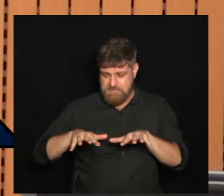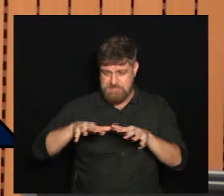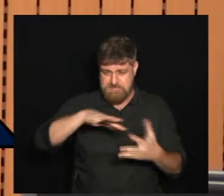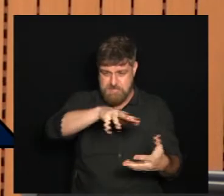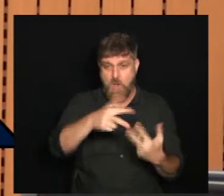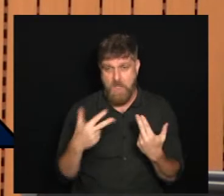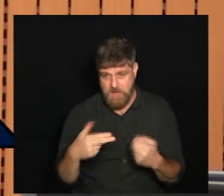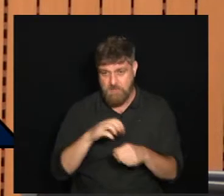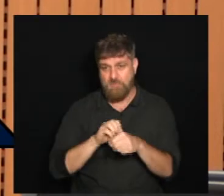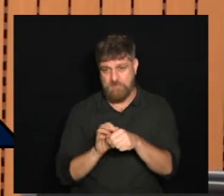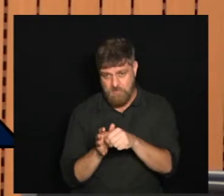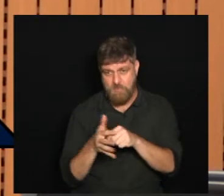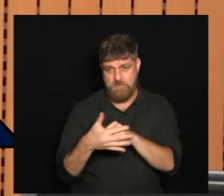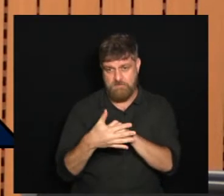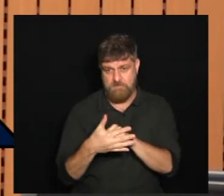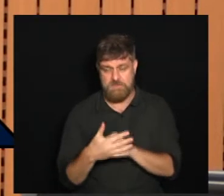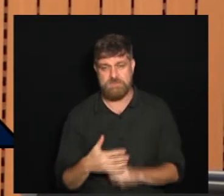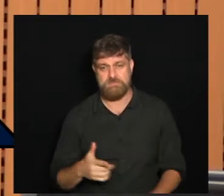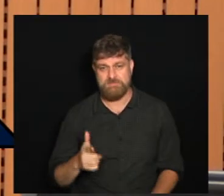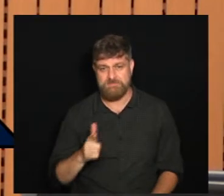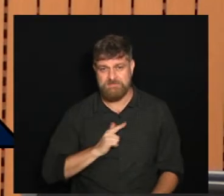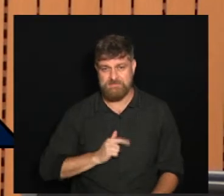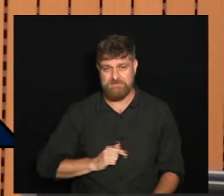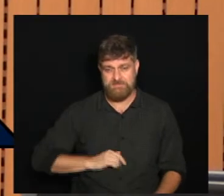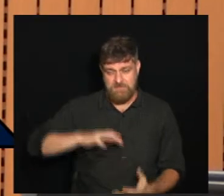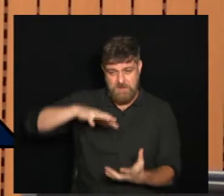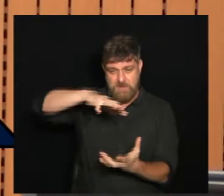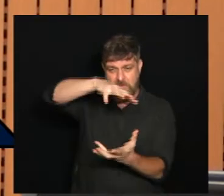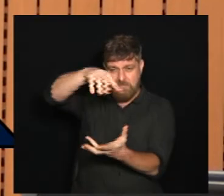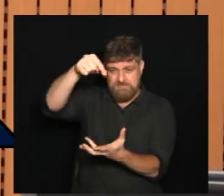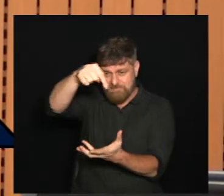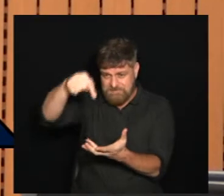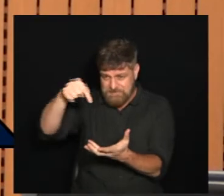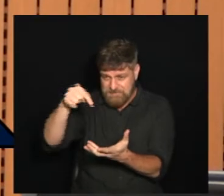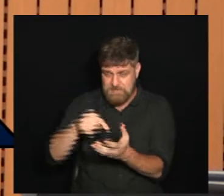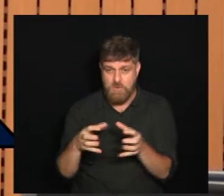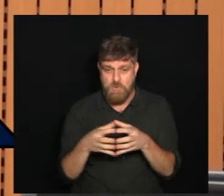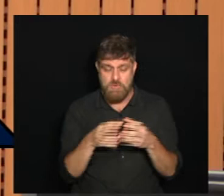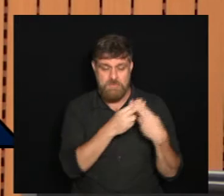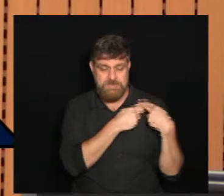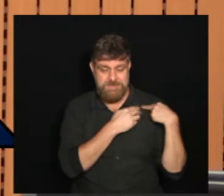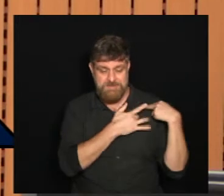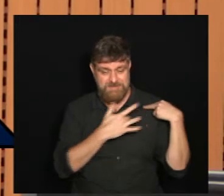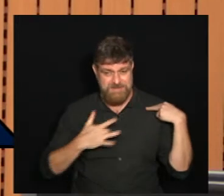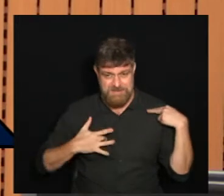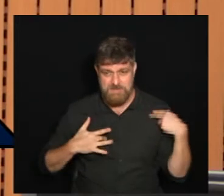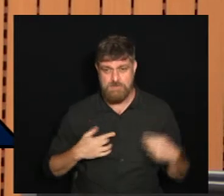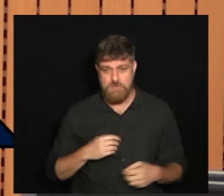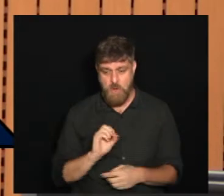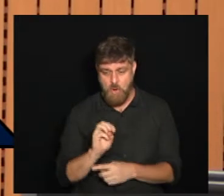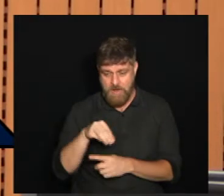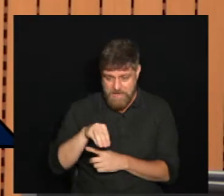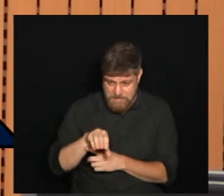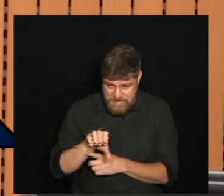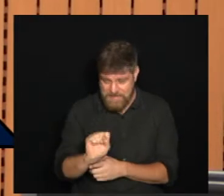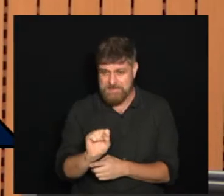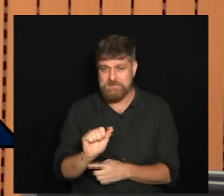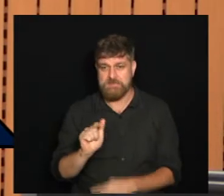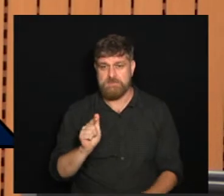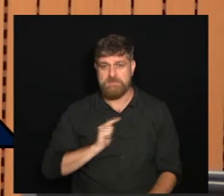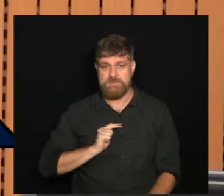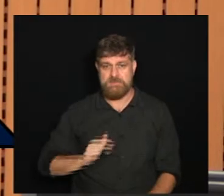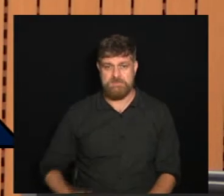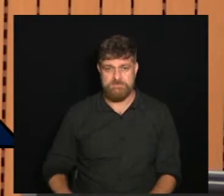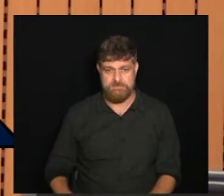vírus Covid-19, reconhecida internacionalmente pela Organização Mundial de Saúde, de emergência epidemiológica, de